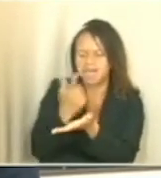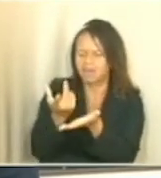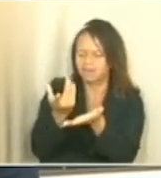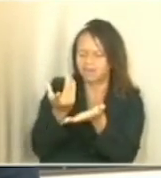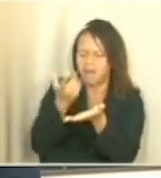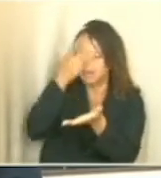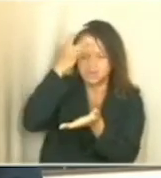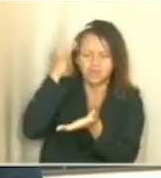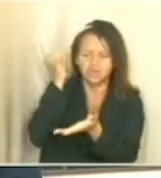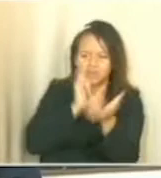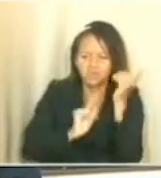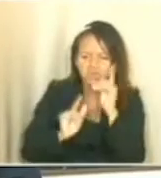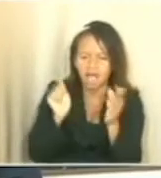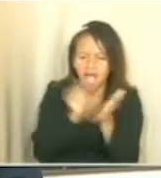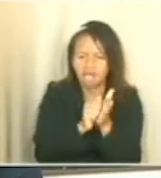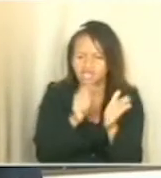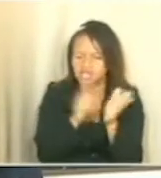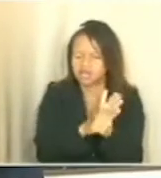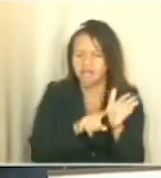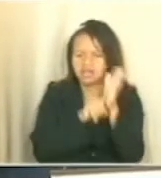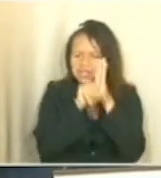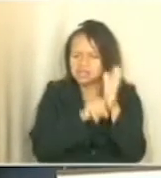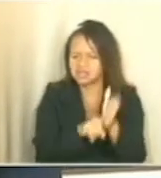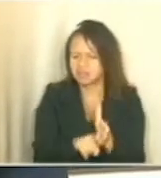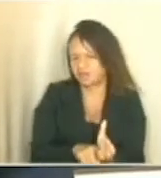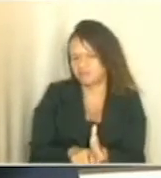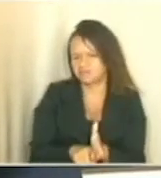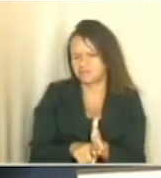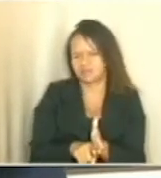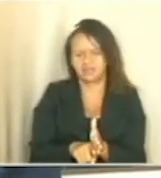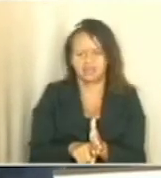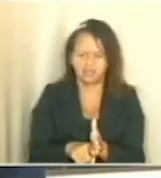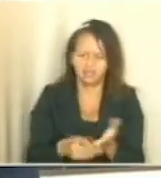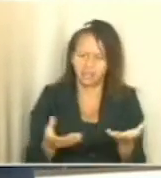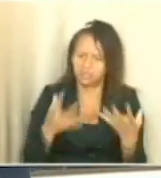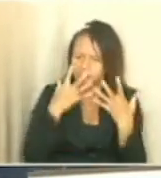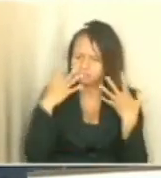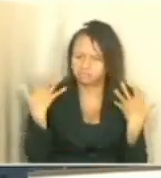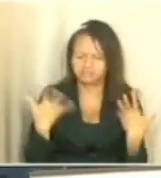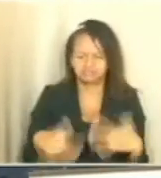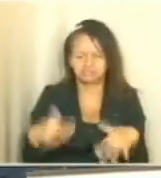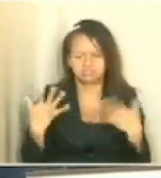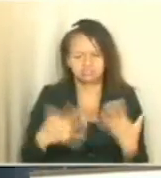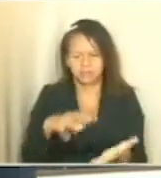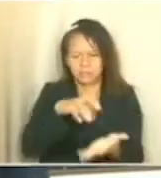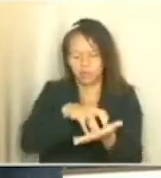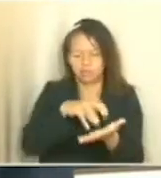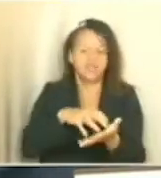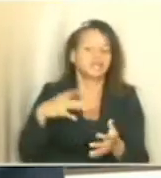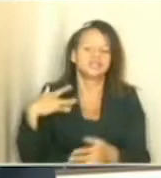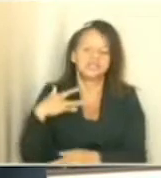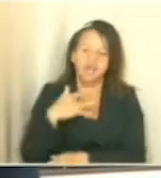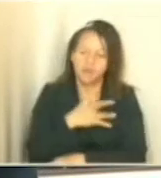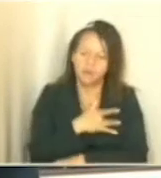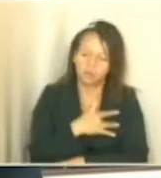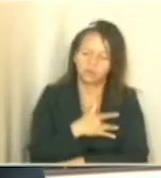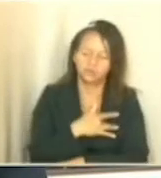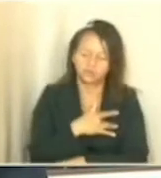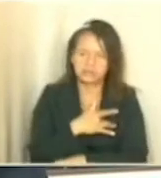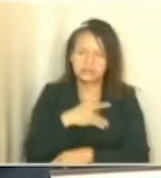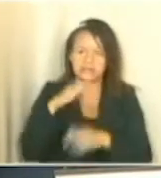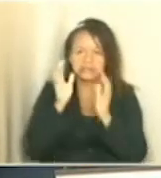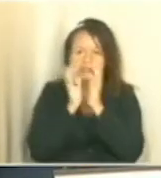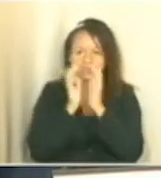conseguem agendar os exames. Isso é uma praxe nas unidades de saúde da